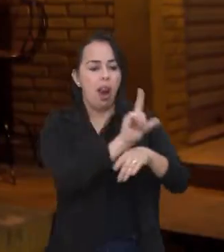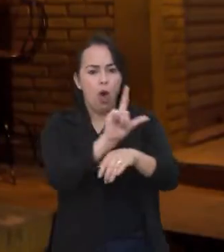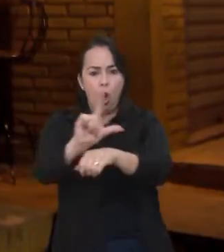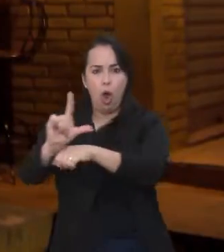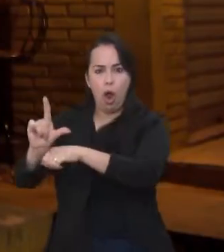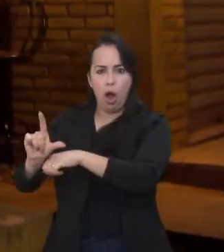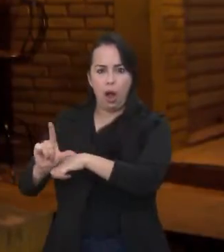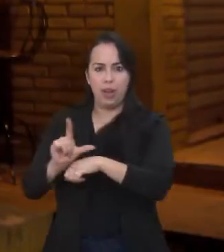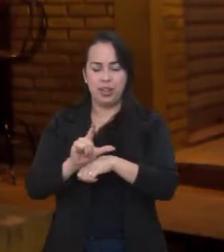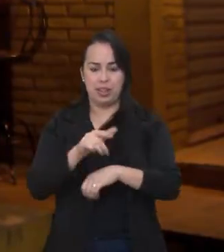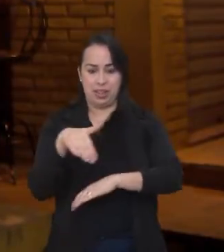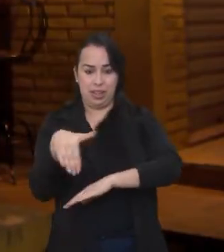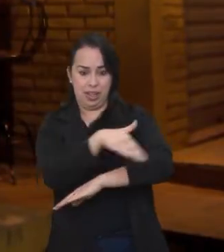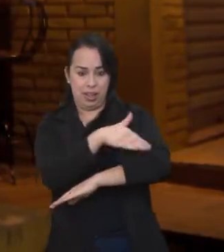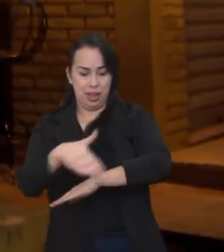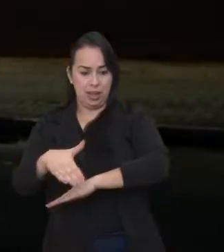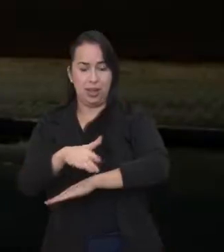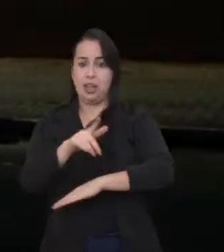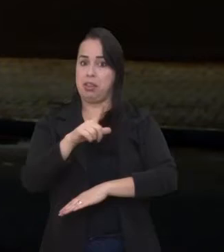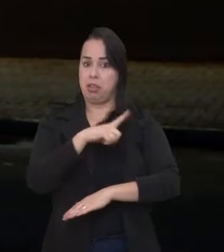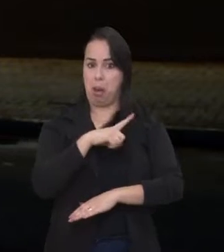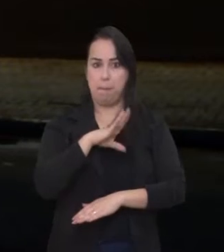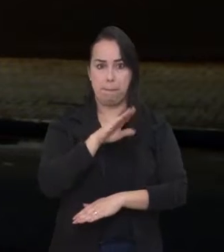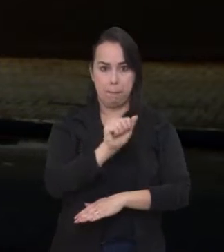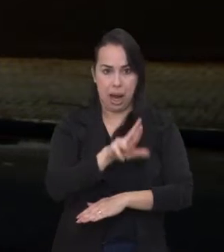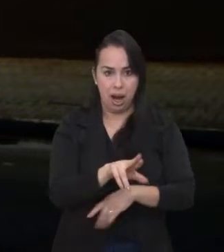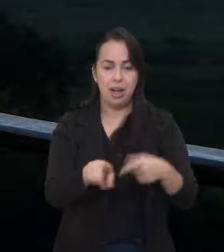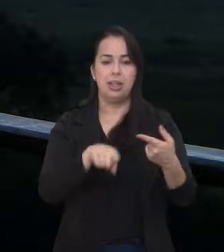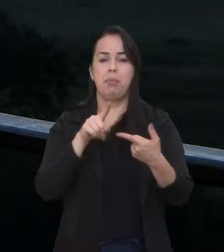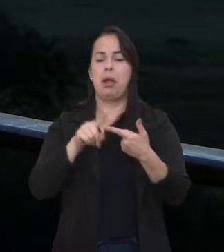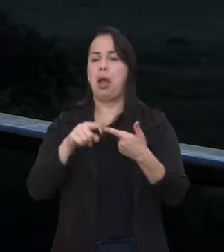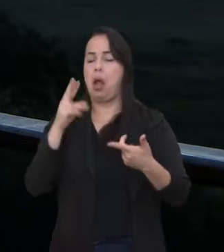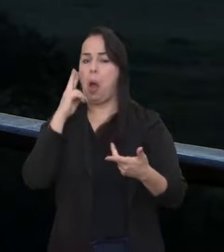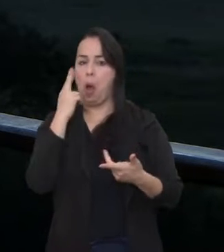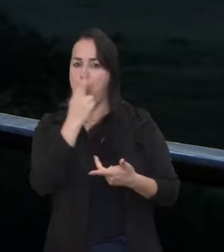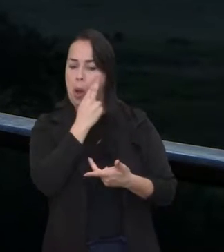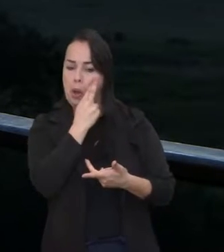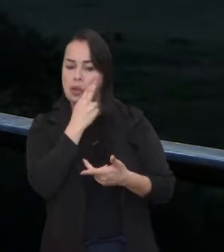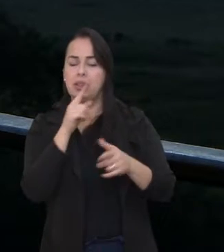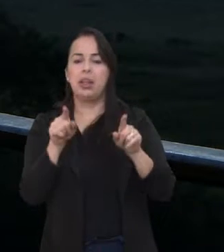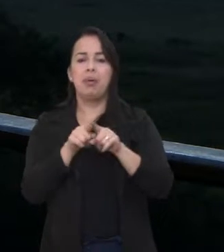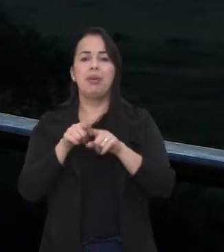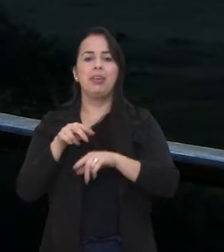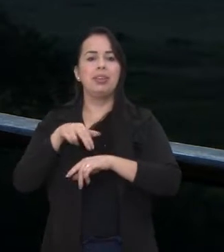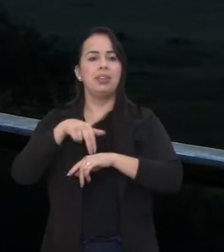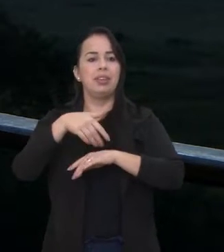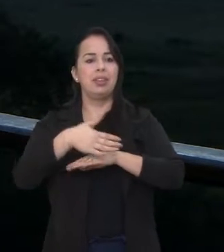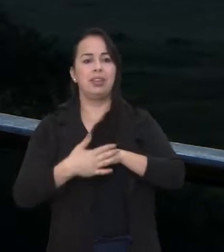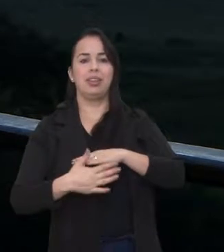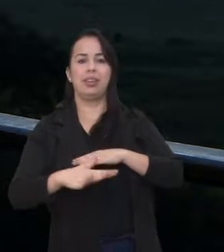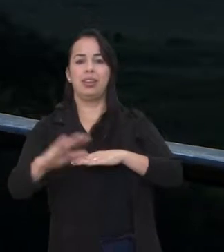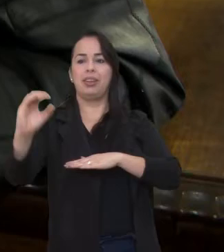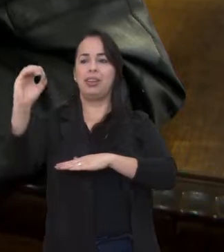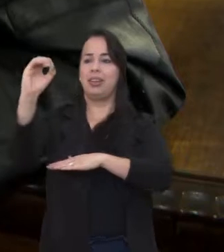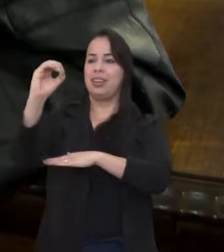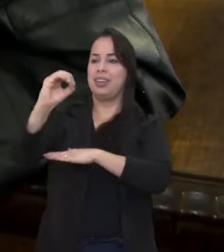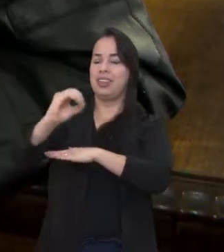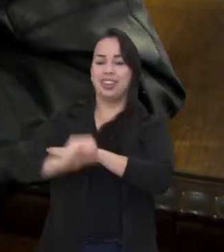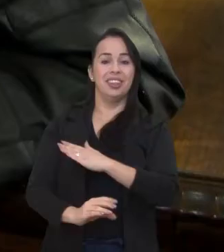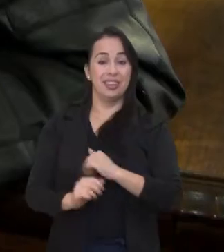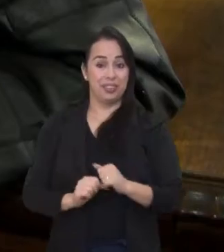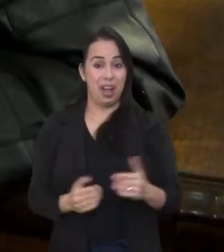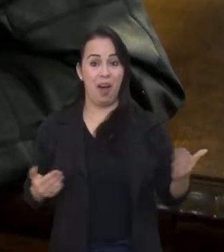um ponto de encontro de ótimos bares, restaurantes e as mais belas paisagens, como o pôr do sol. Hoje